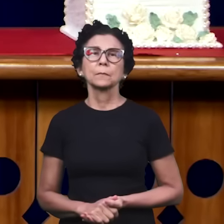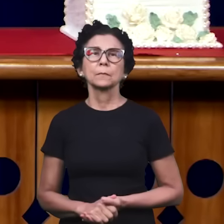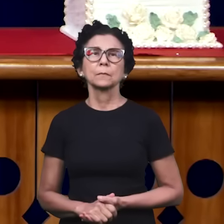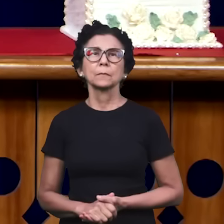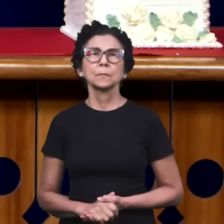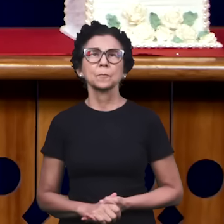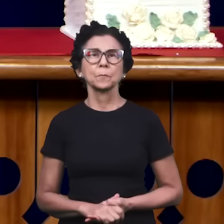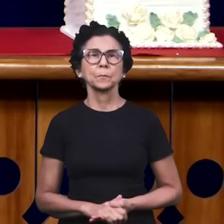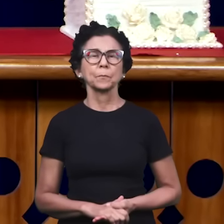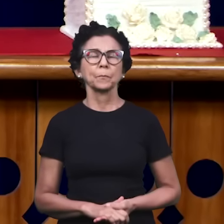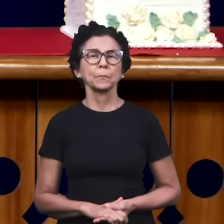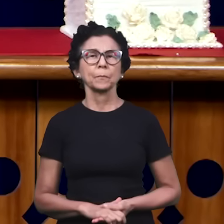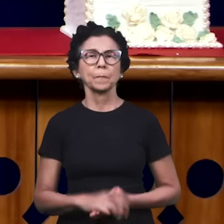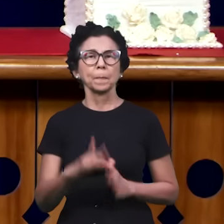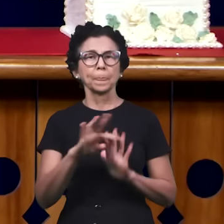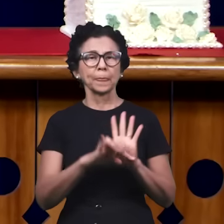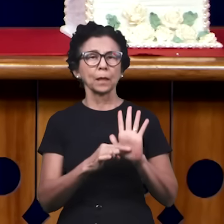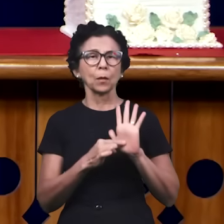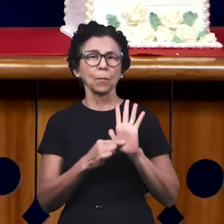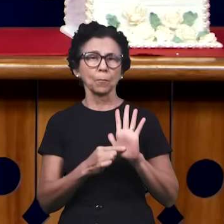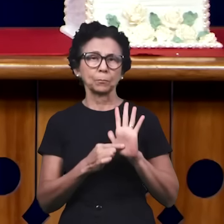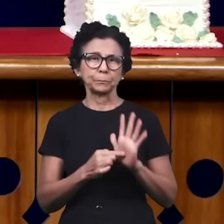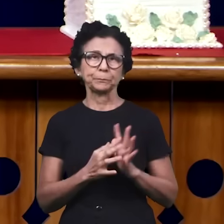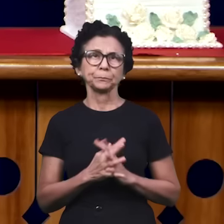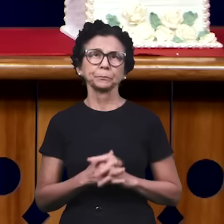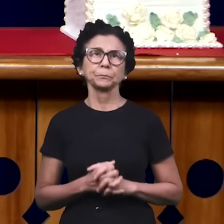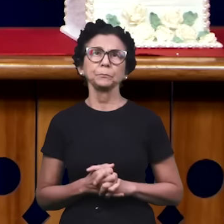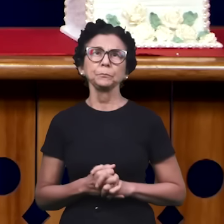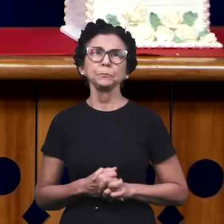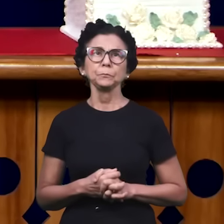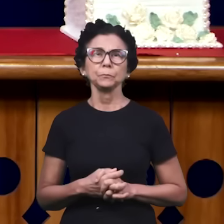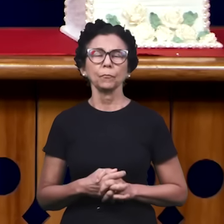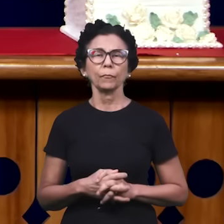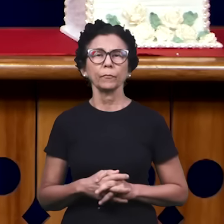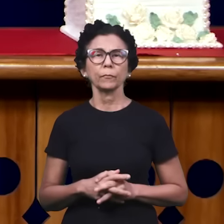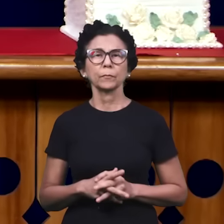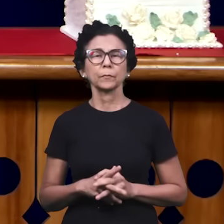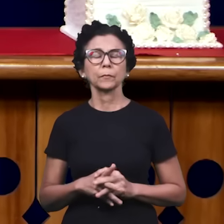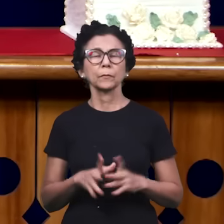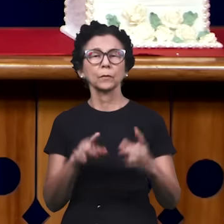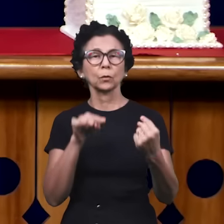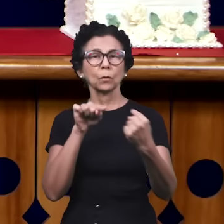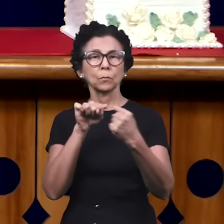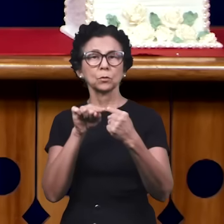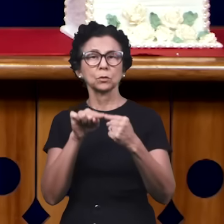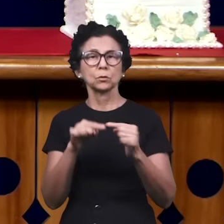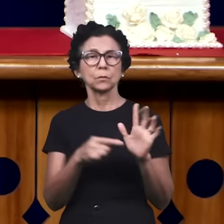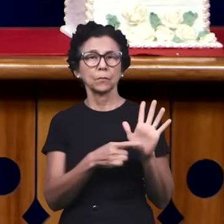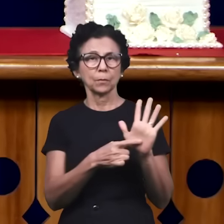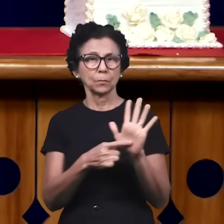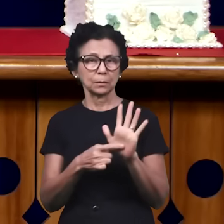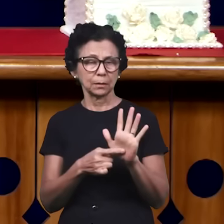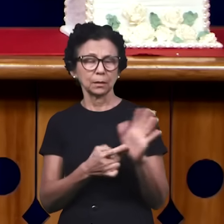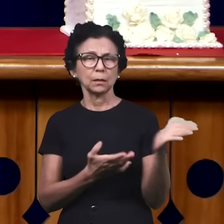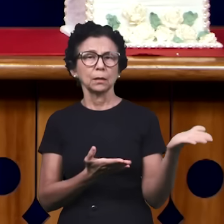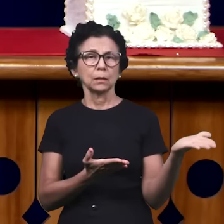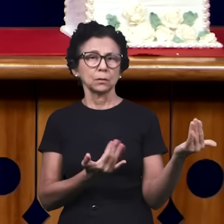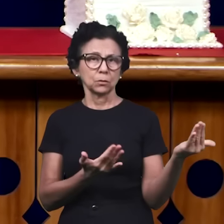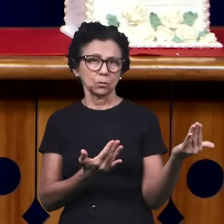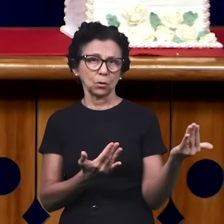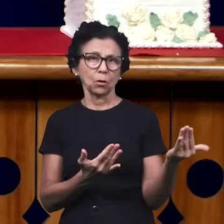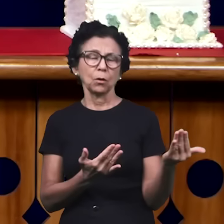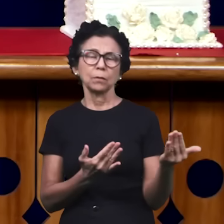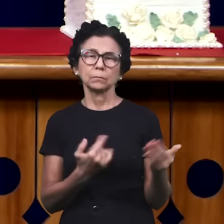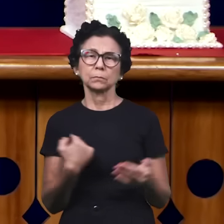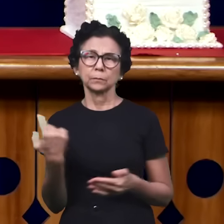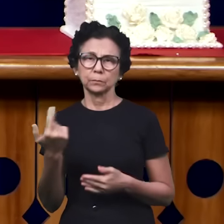uma noção daquilo que é a instrumentalidade. O objetivo dessa aula é mostrar para os jovens e também para aqueles que são os servos